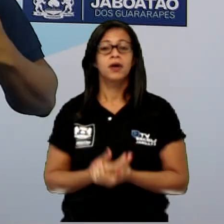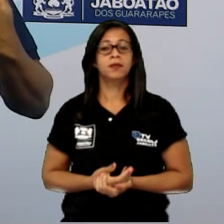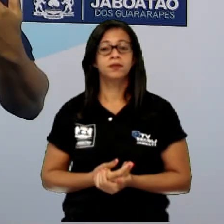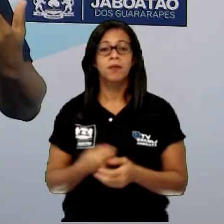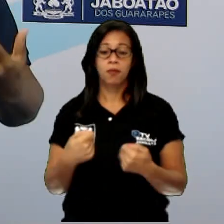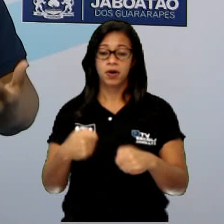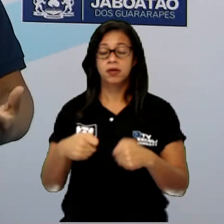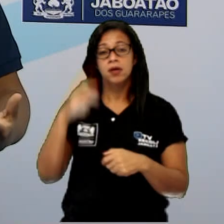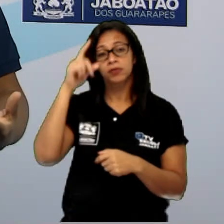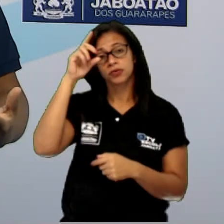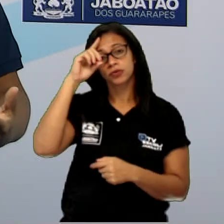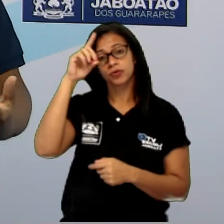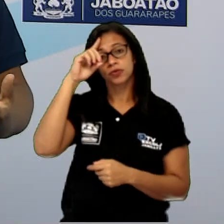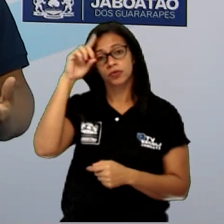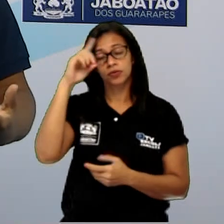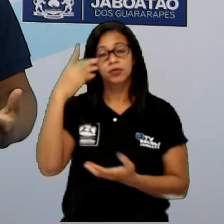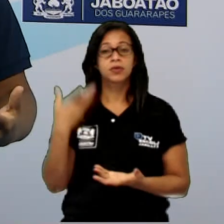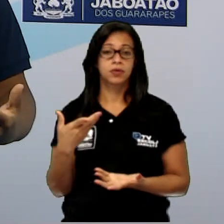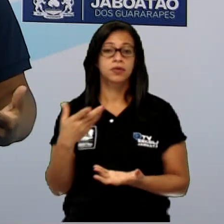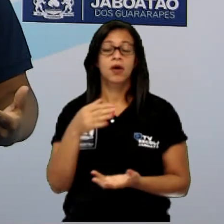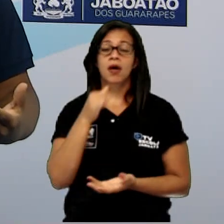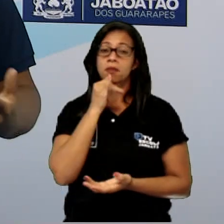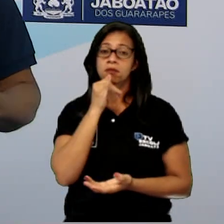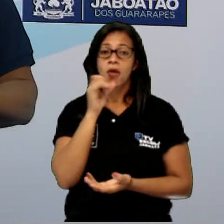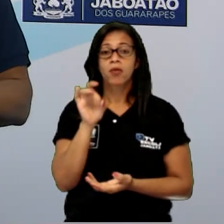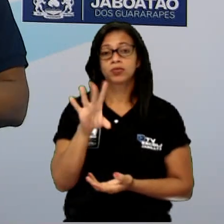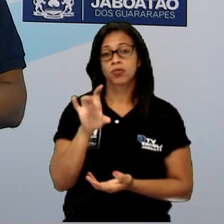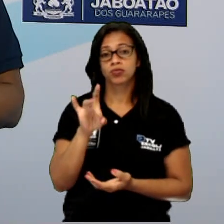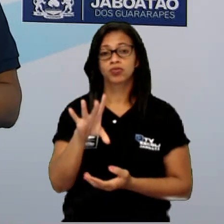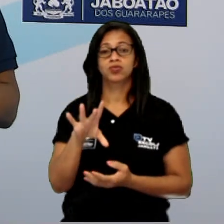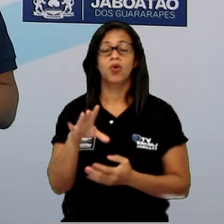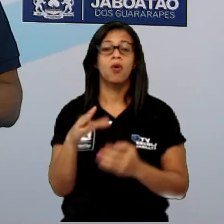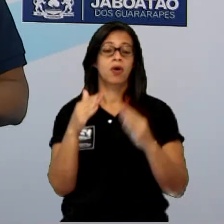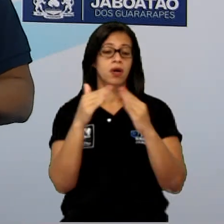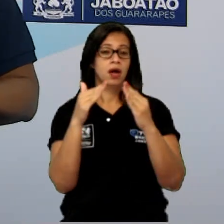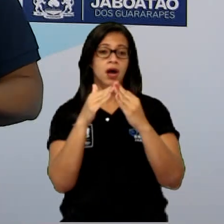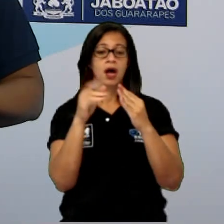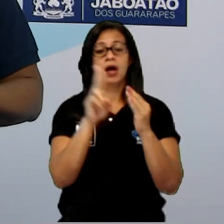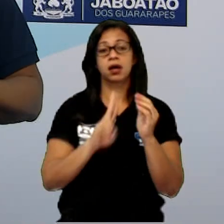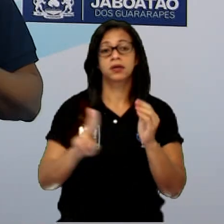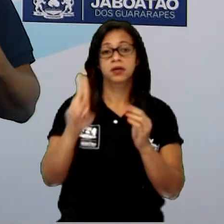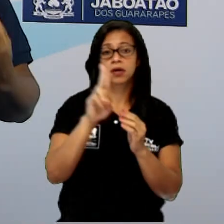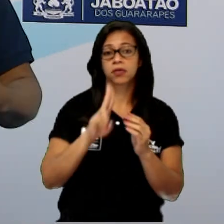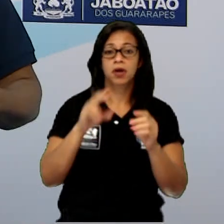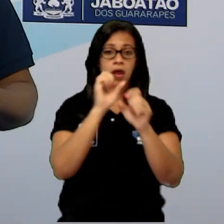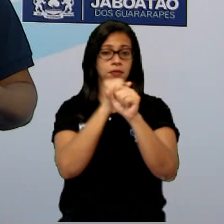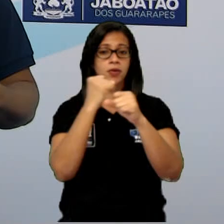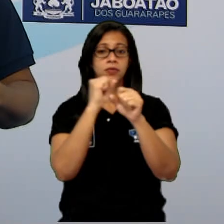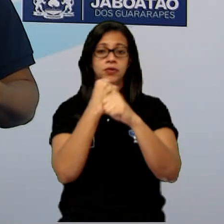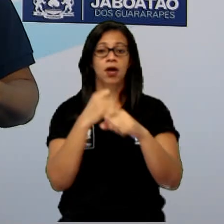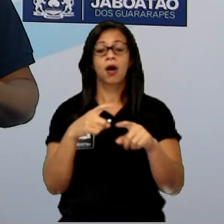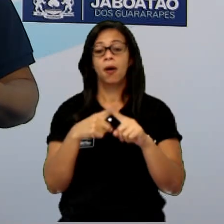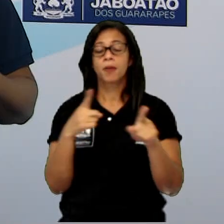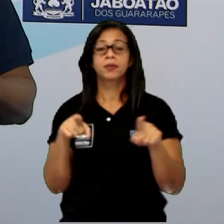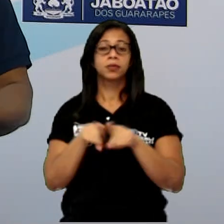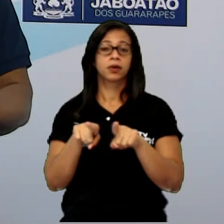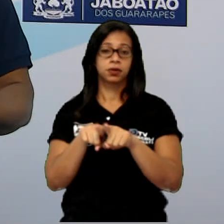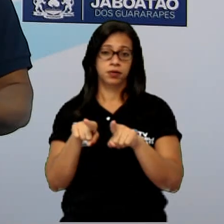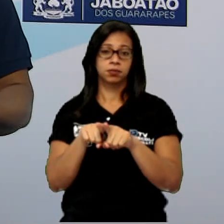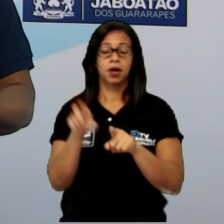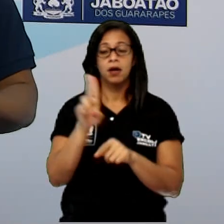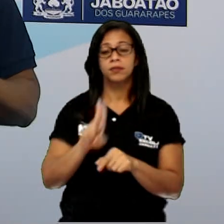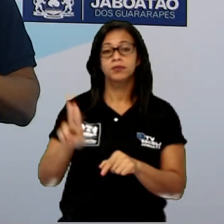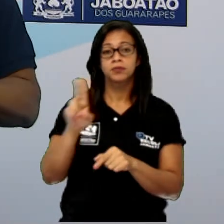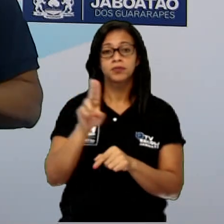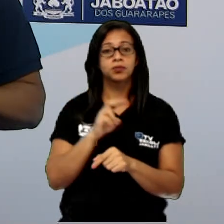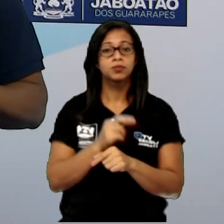as casas são sustentadas, mas também na fabricação de outros utensílios.